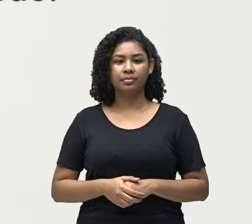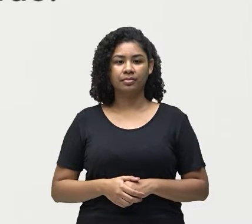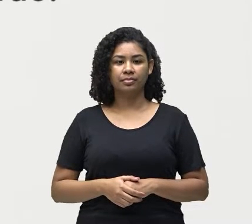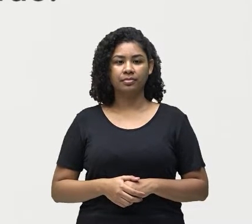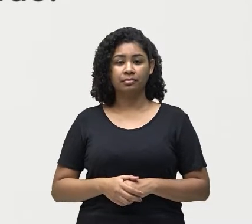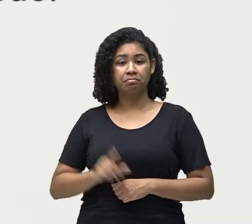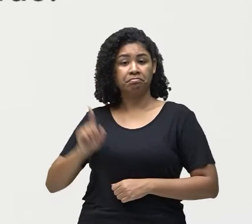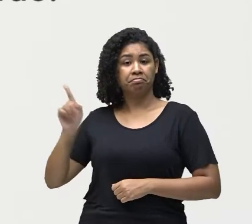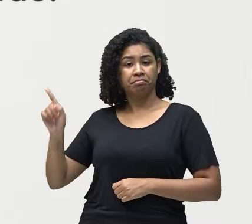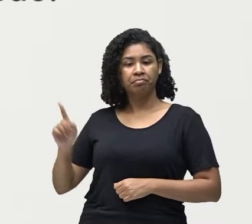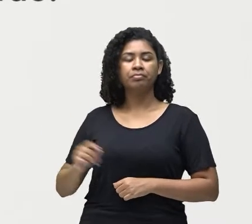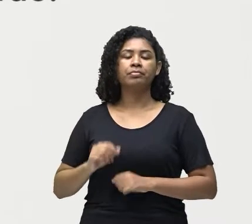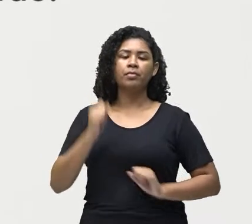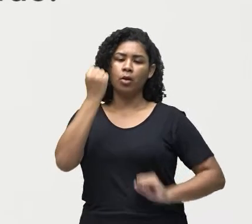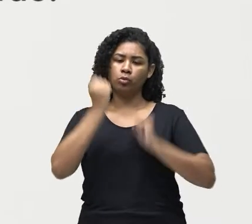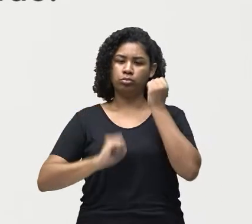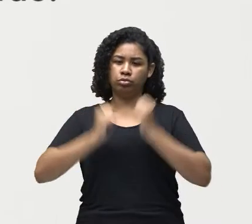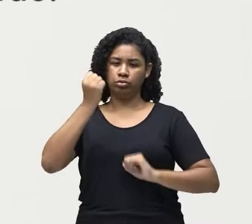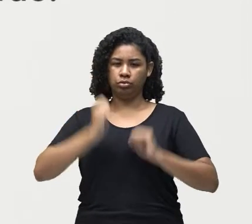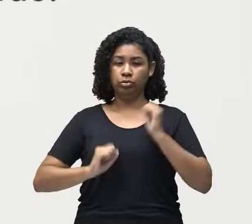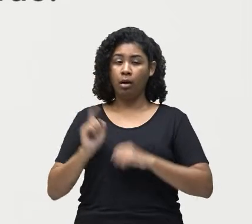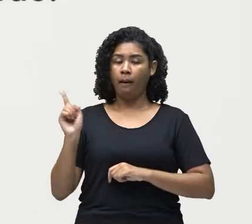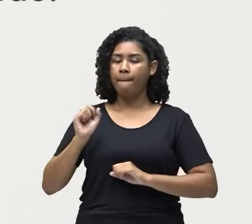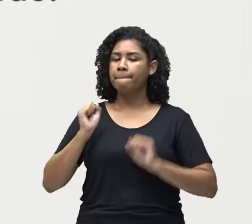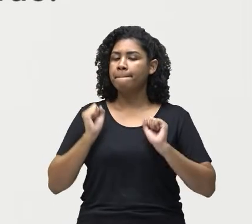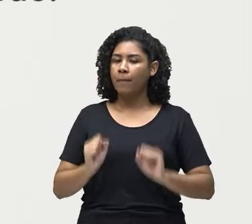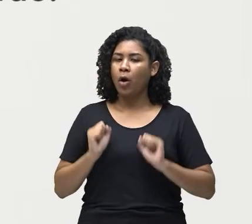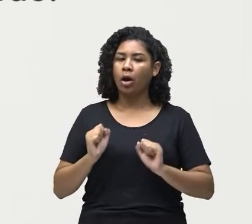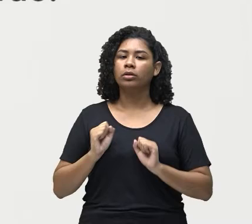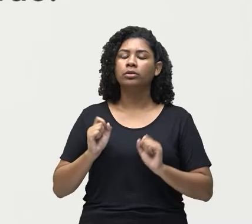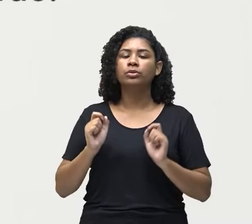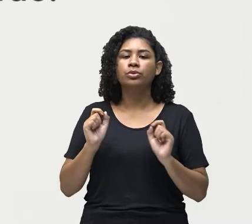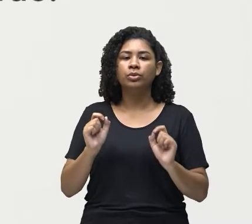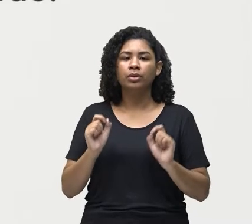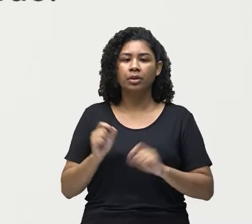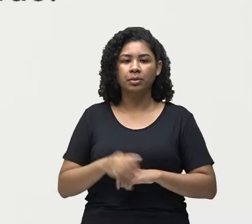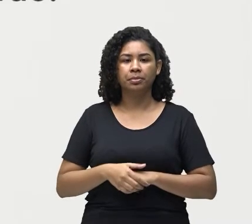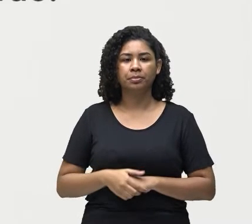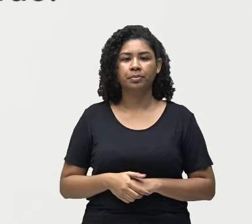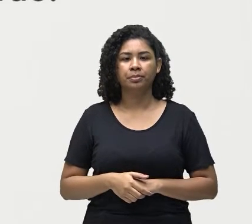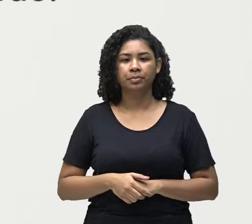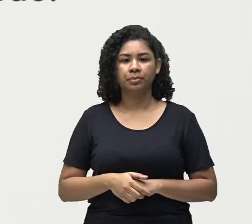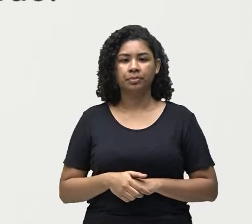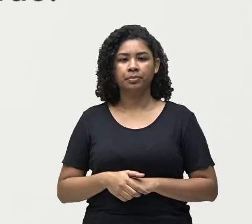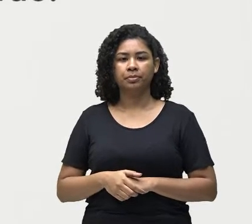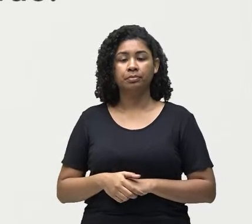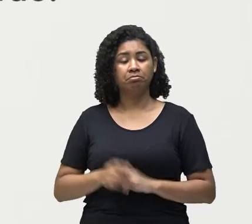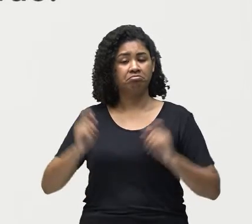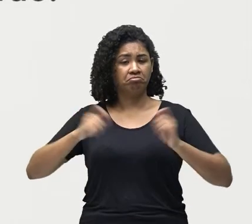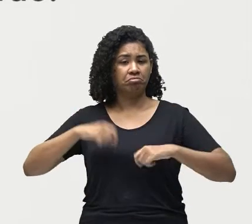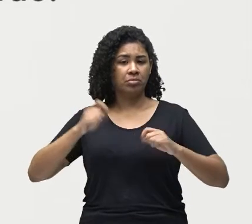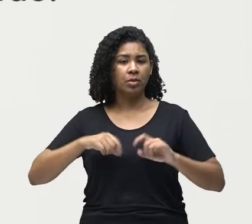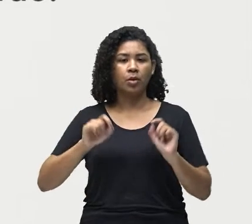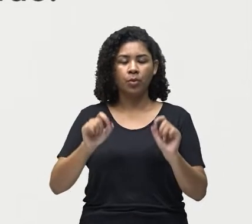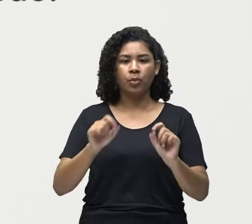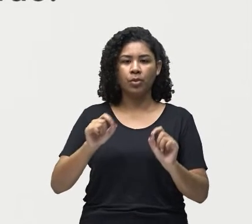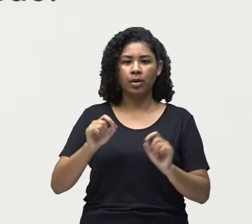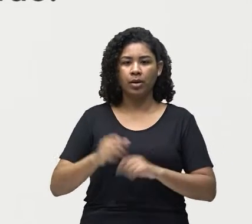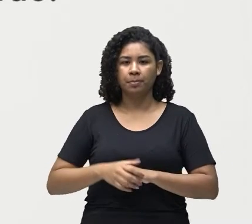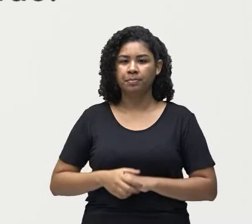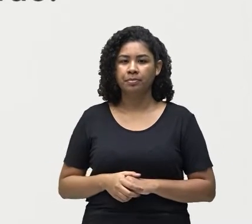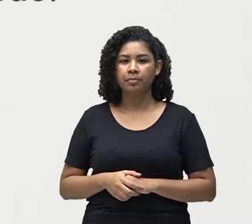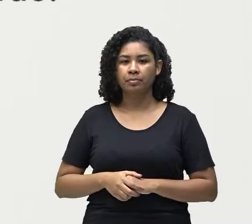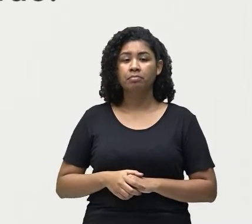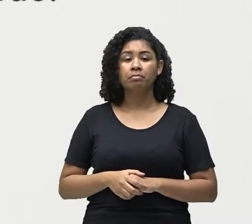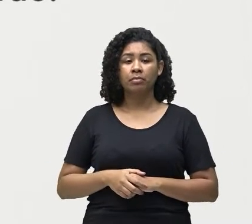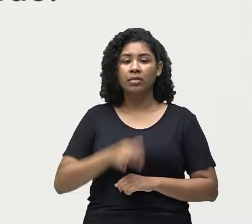Ela pode ser obtida, a vantagem da energia térmica, pode ser obtida a partir do sol, que é o caso